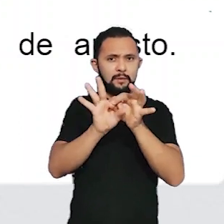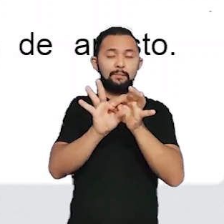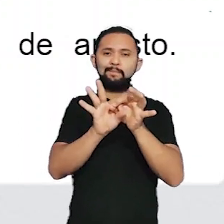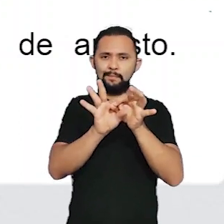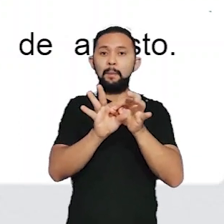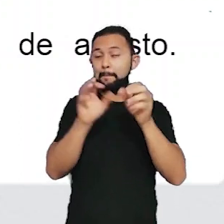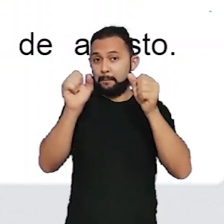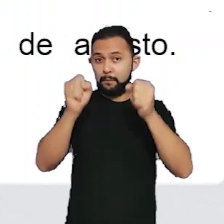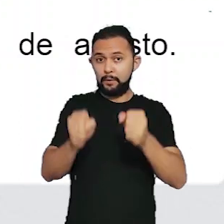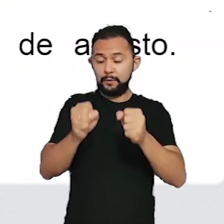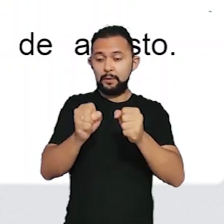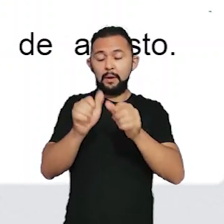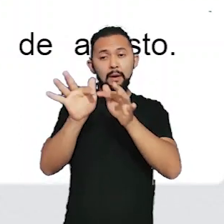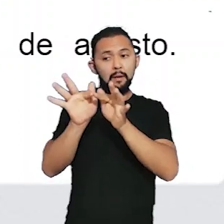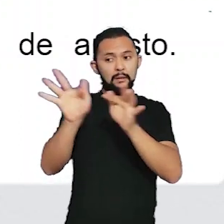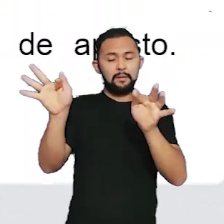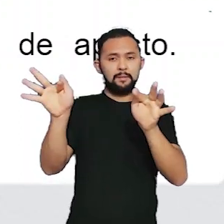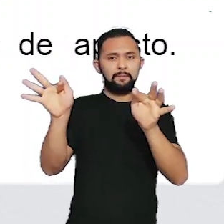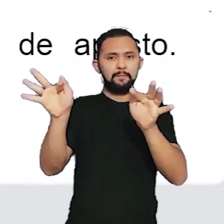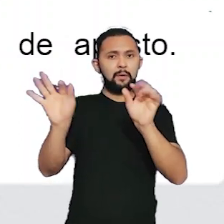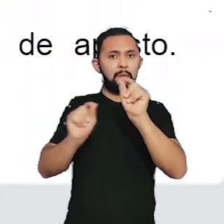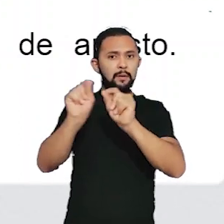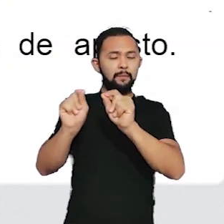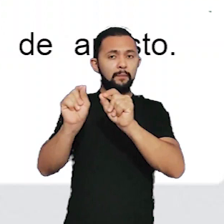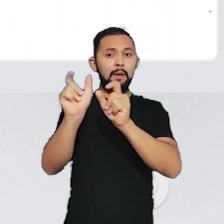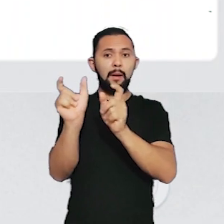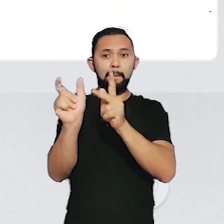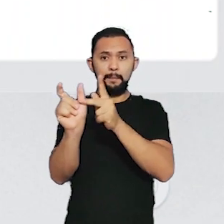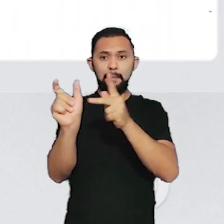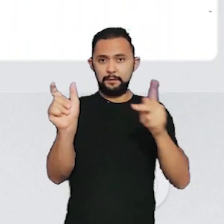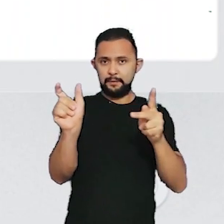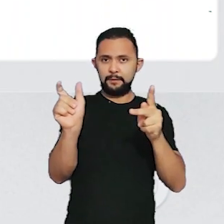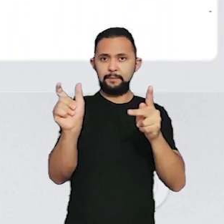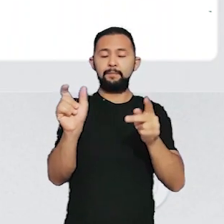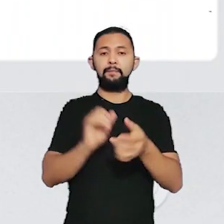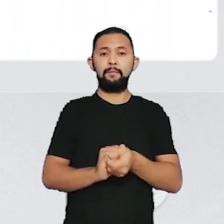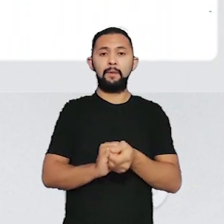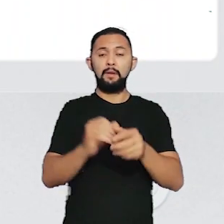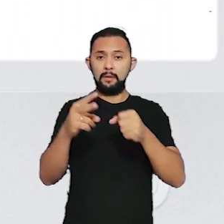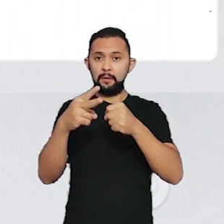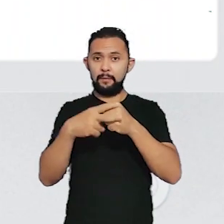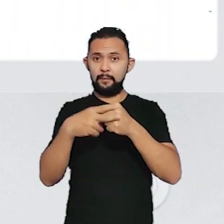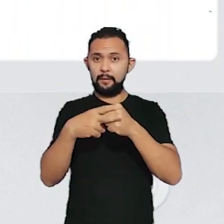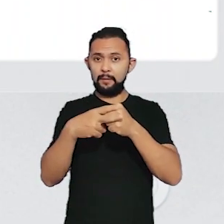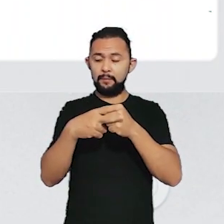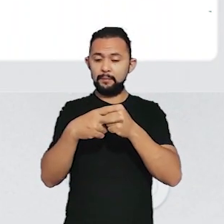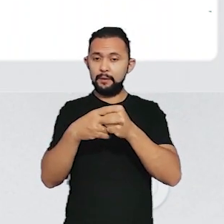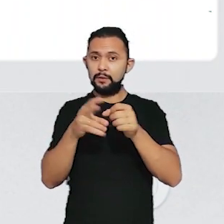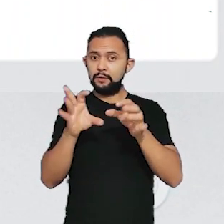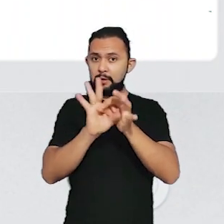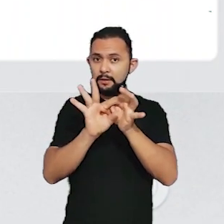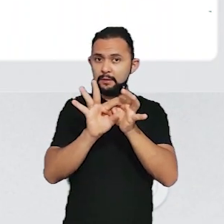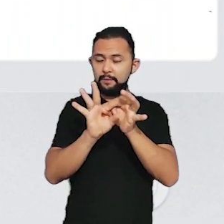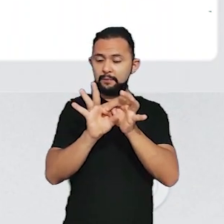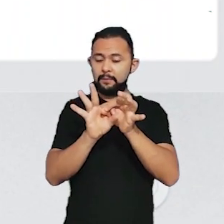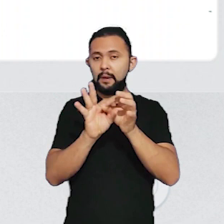tenho muita chance dessa oração subordinada ser predicativa. Então, o verbo de ligação no início da principal, ela tem